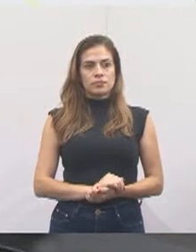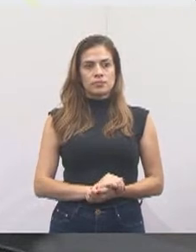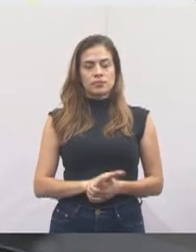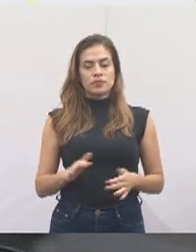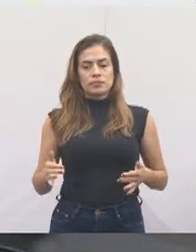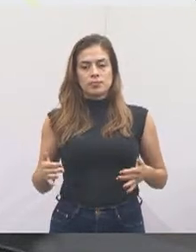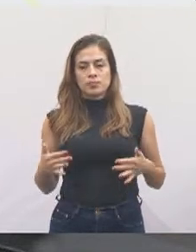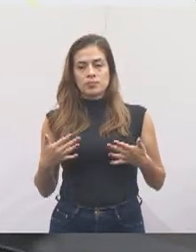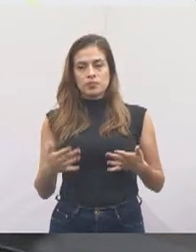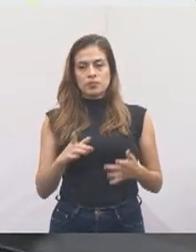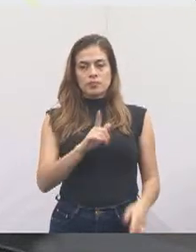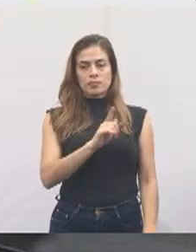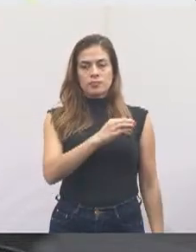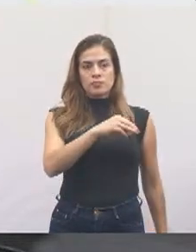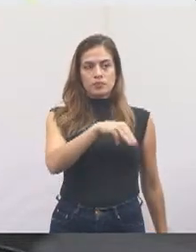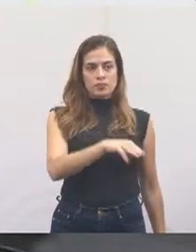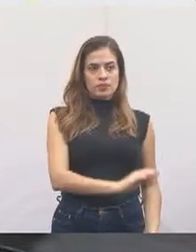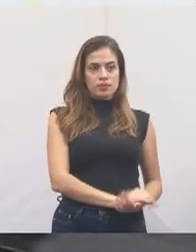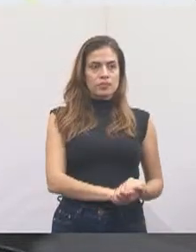pela guarda civil